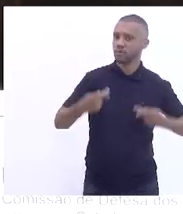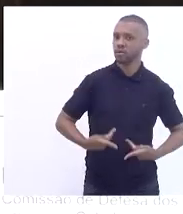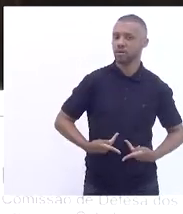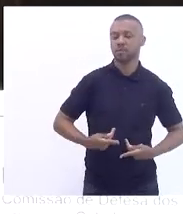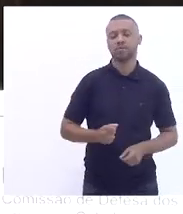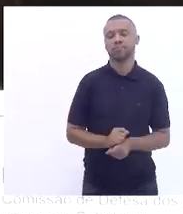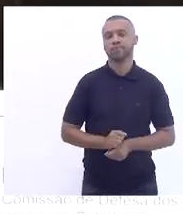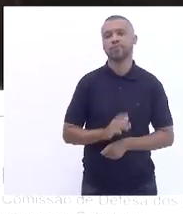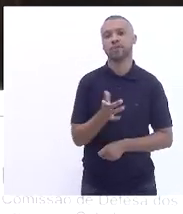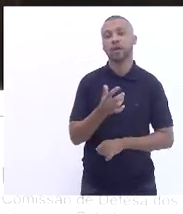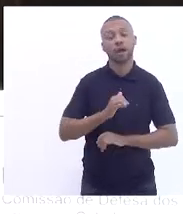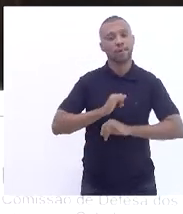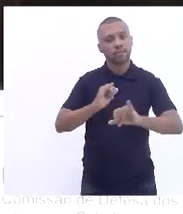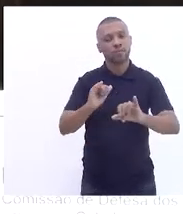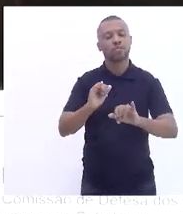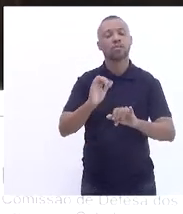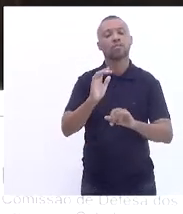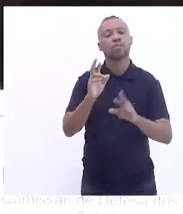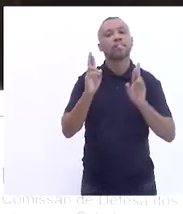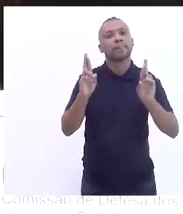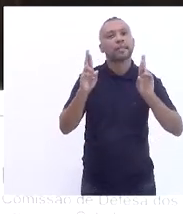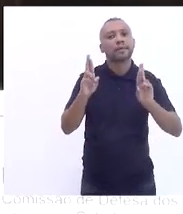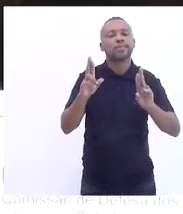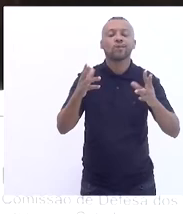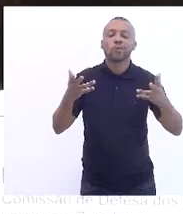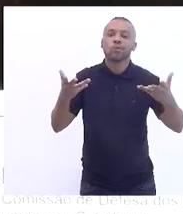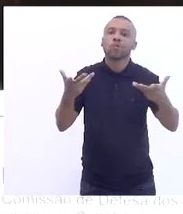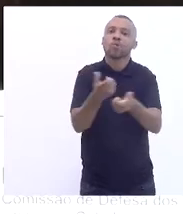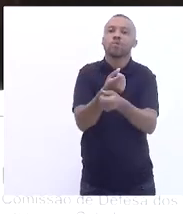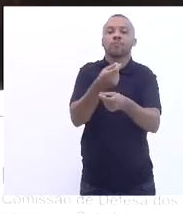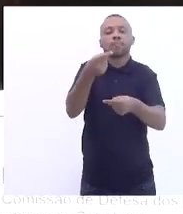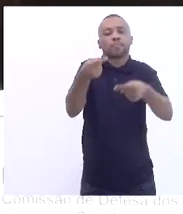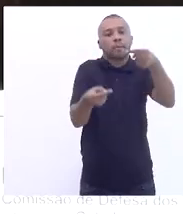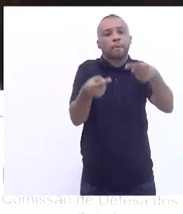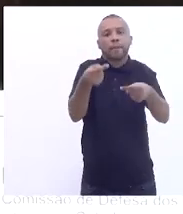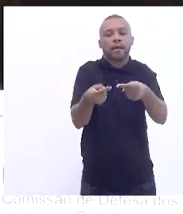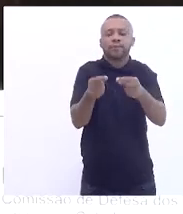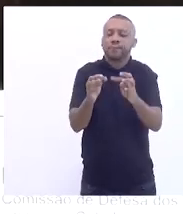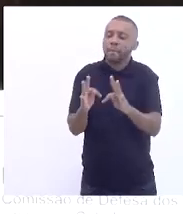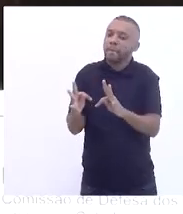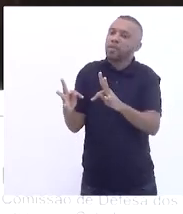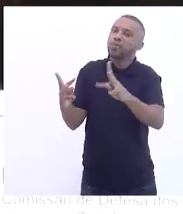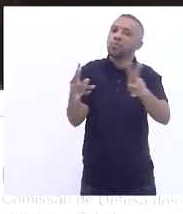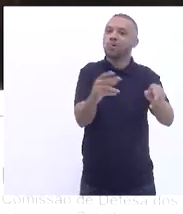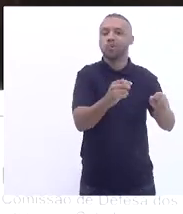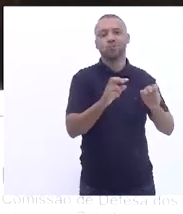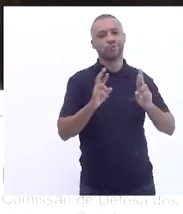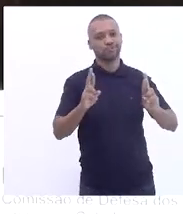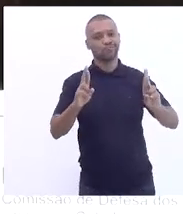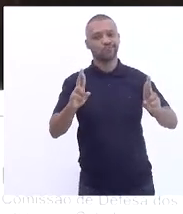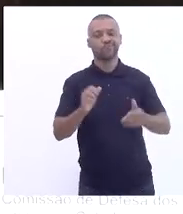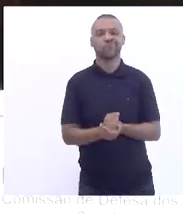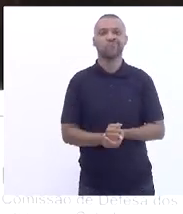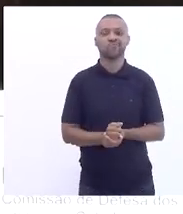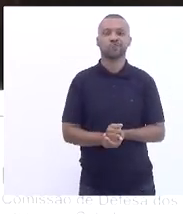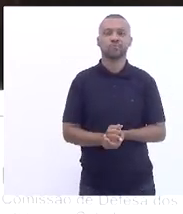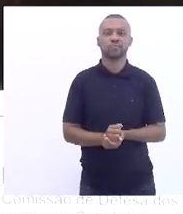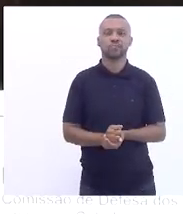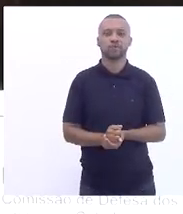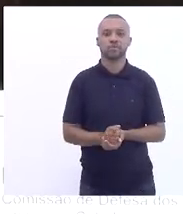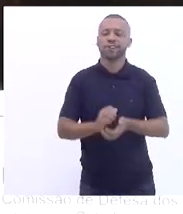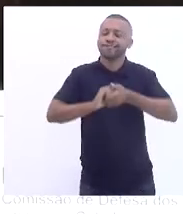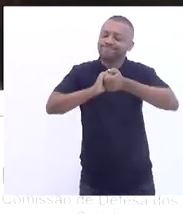desde já desejam um profícuo debate para todos com os nossos mais valiosos